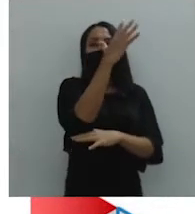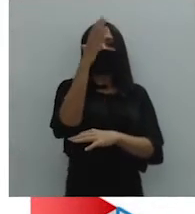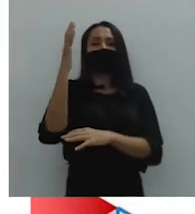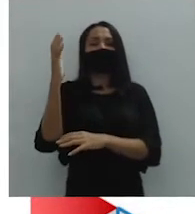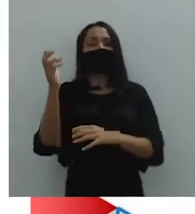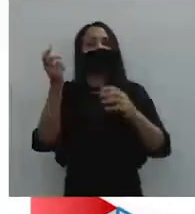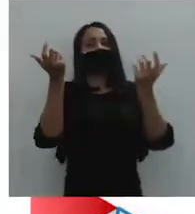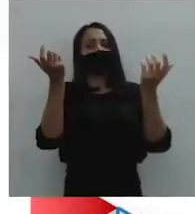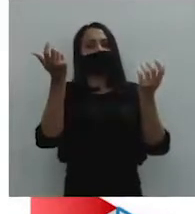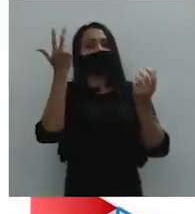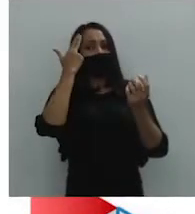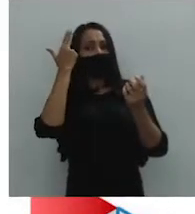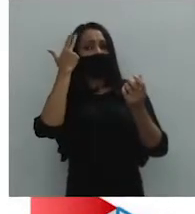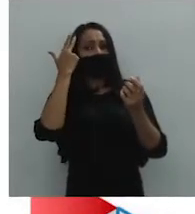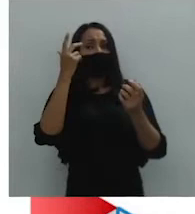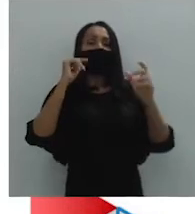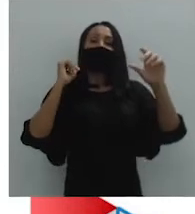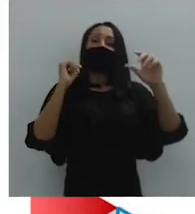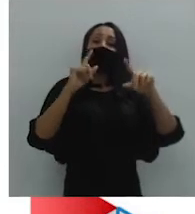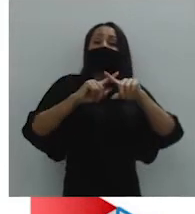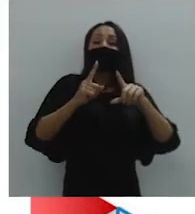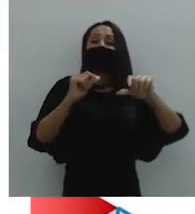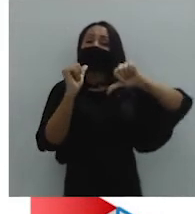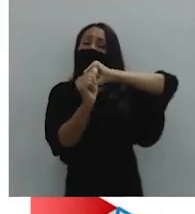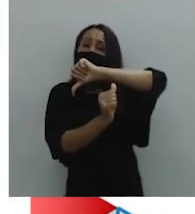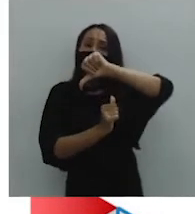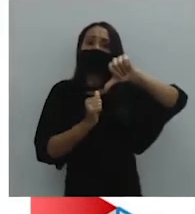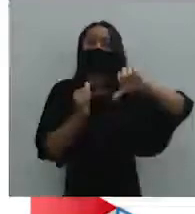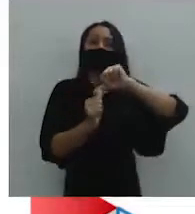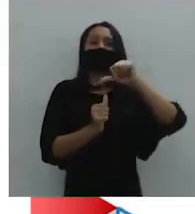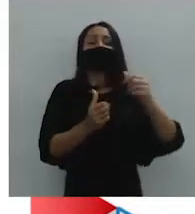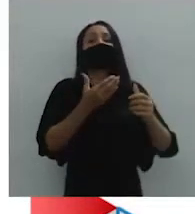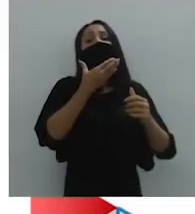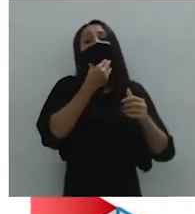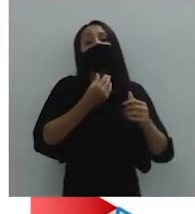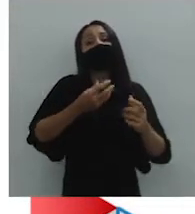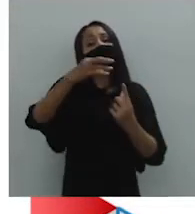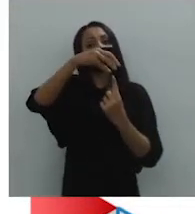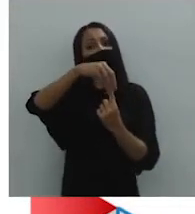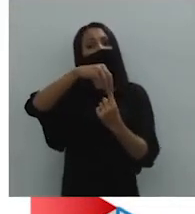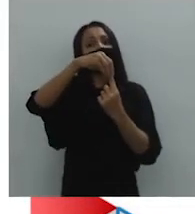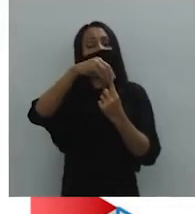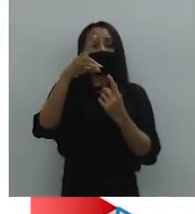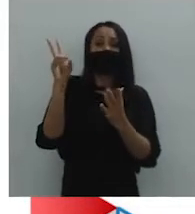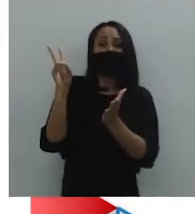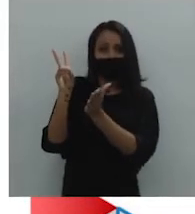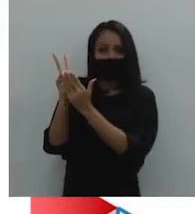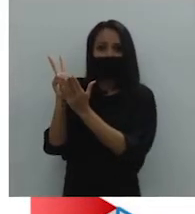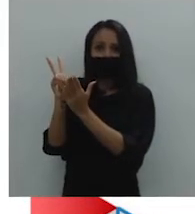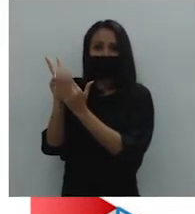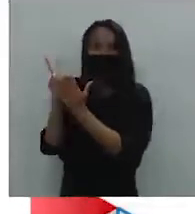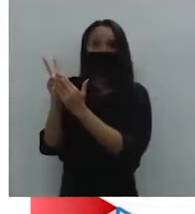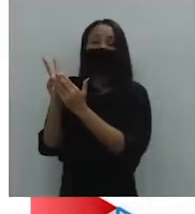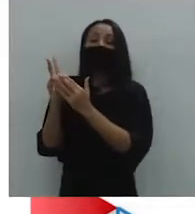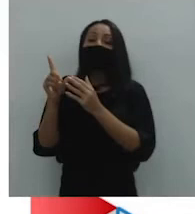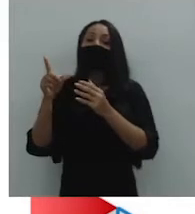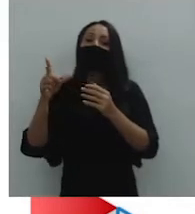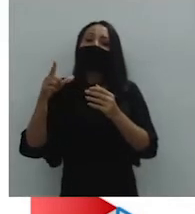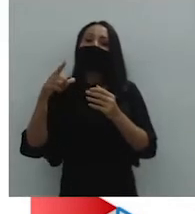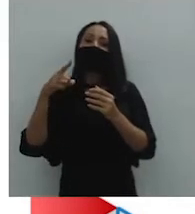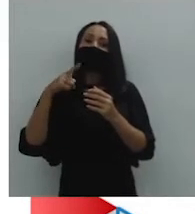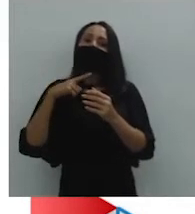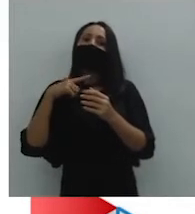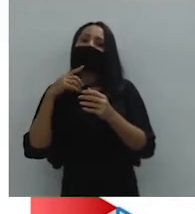que modificada. Só que nessa questão aqui, o homem, principalmente o índio, né, ele tem